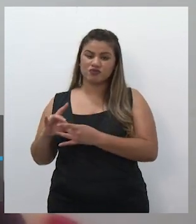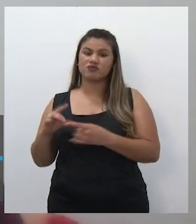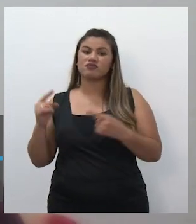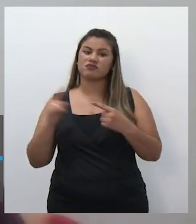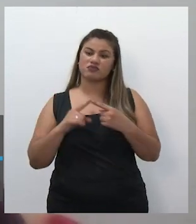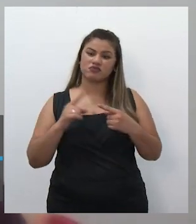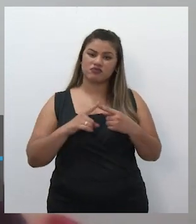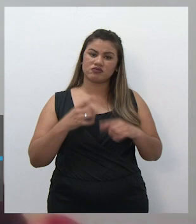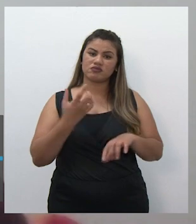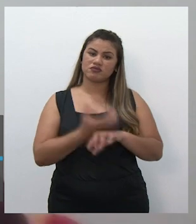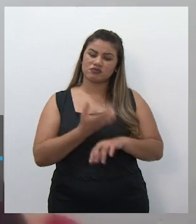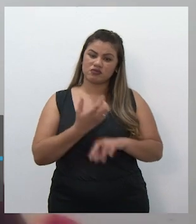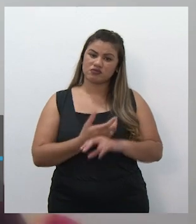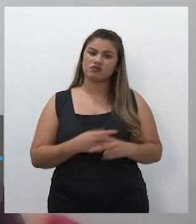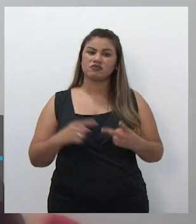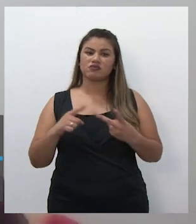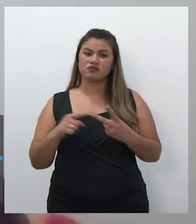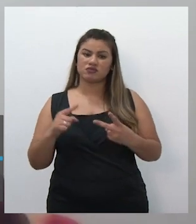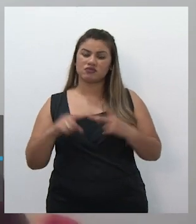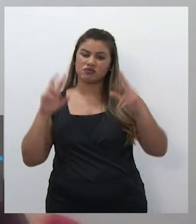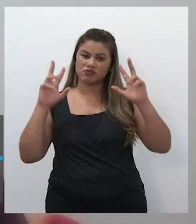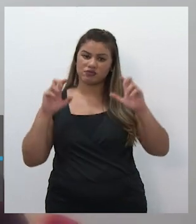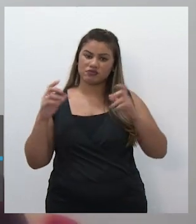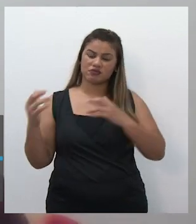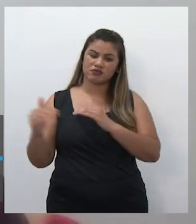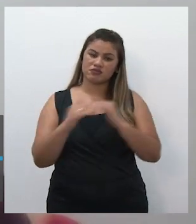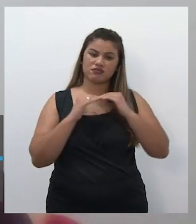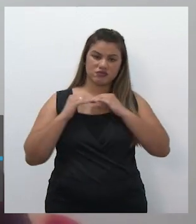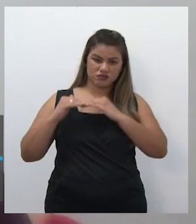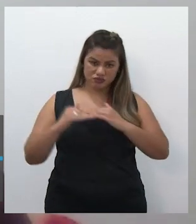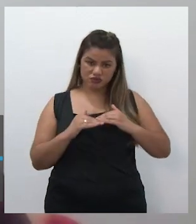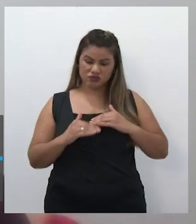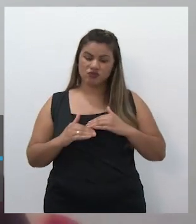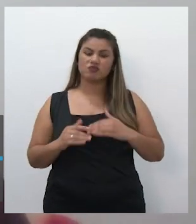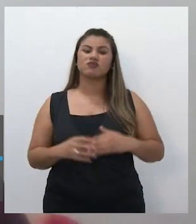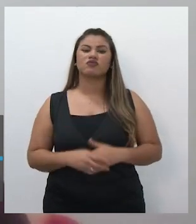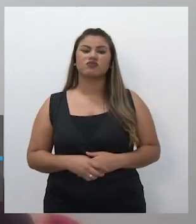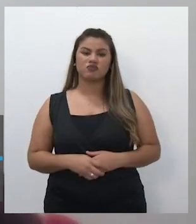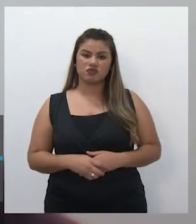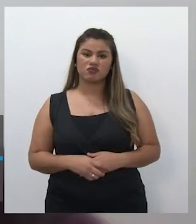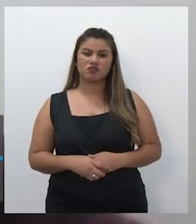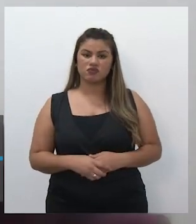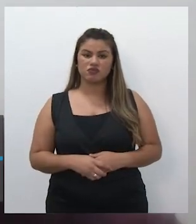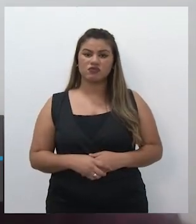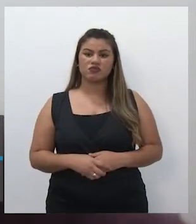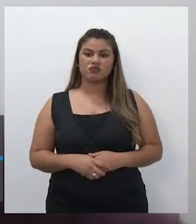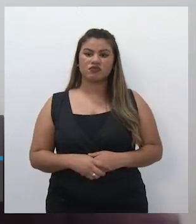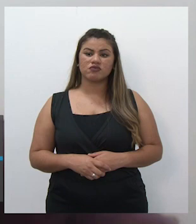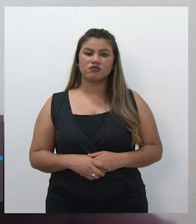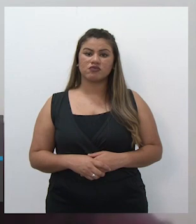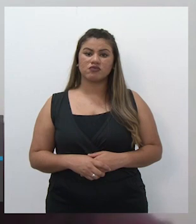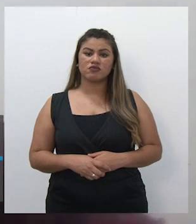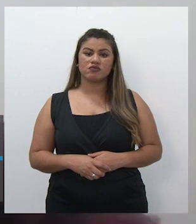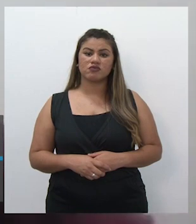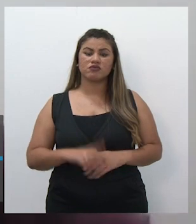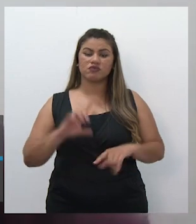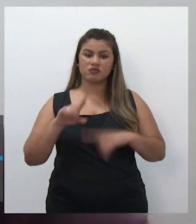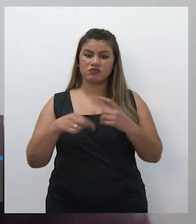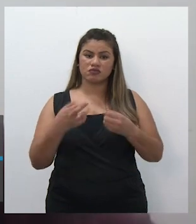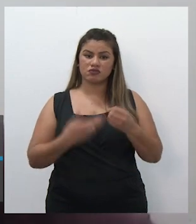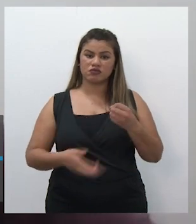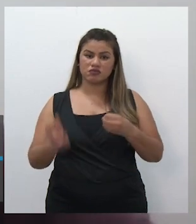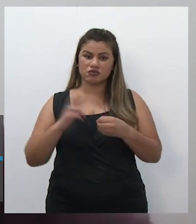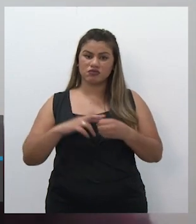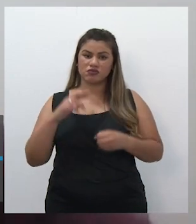componente, mas trabalhando dentro do mesmo tema e dentro da mesma questão, né? A gente vai retomar depois ao